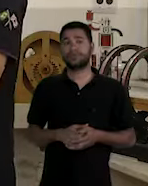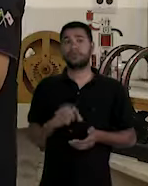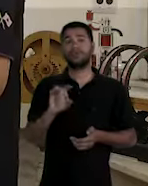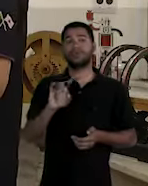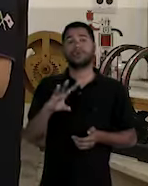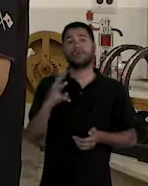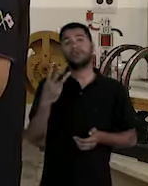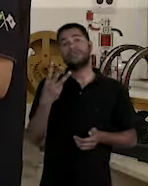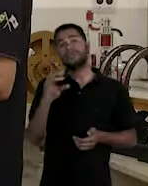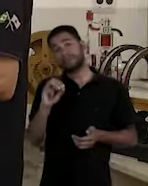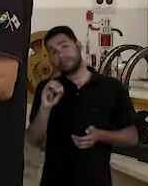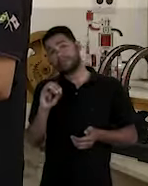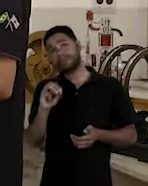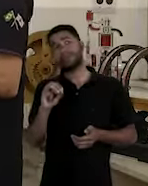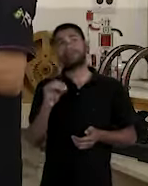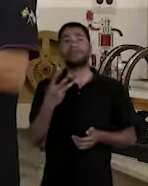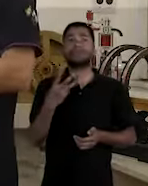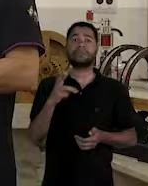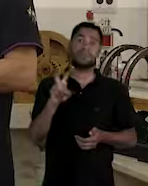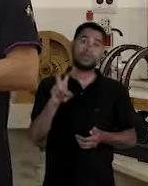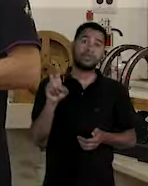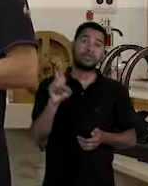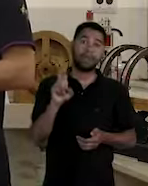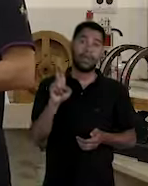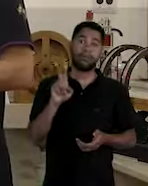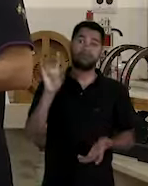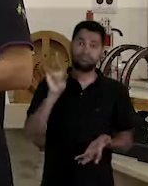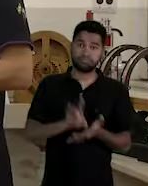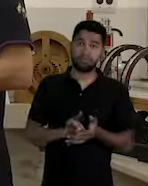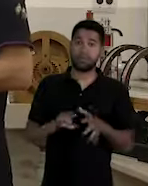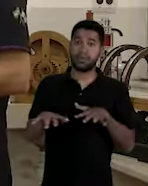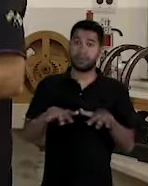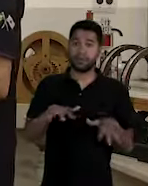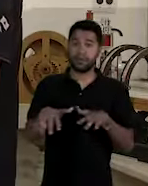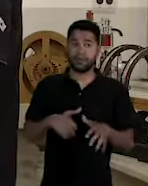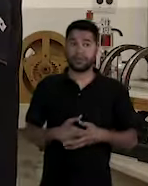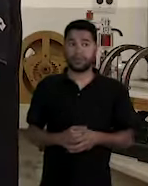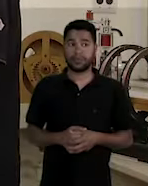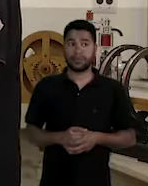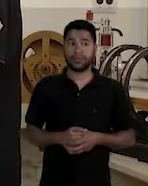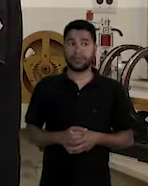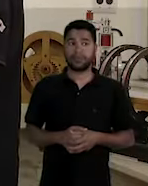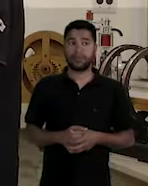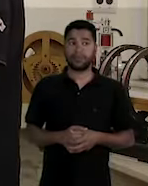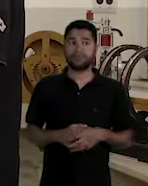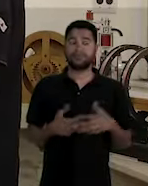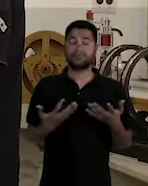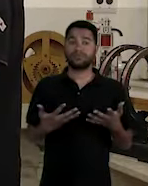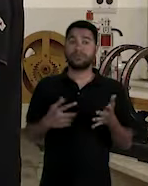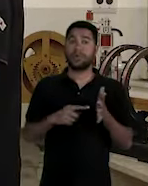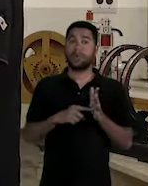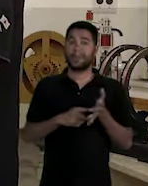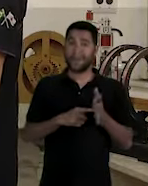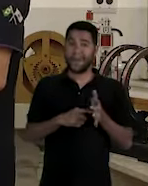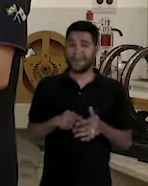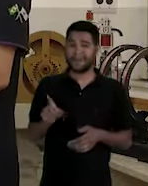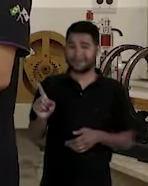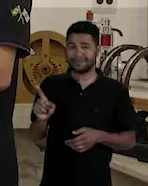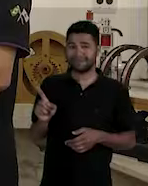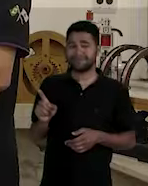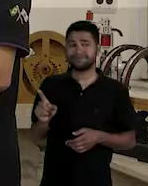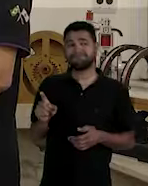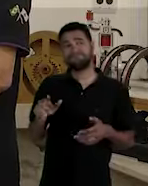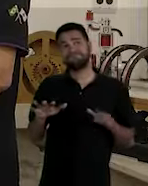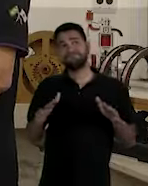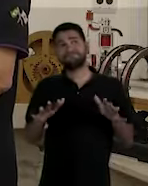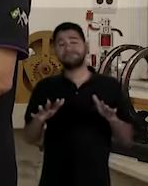R$30, R$35 viram realmente movimento. Então, o rendimento do motor como esse é em